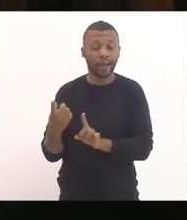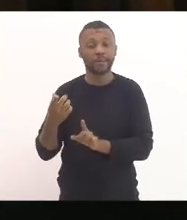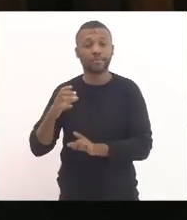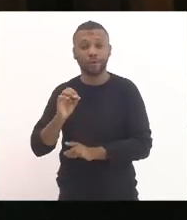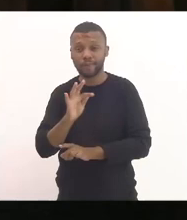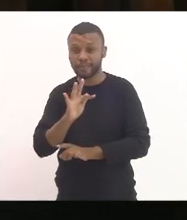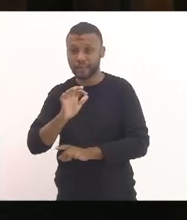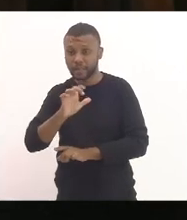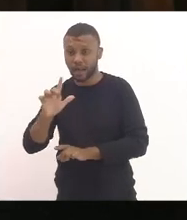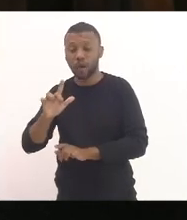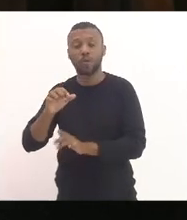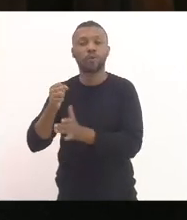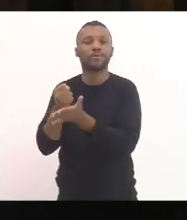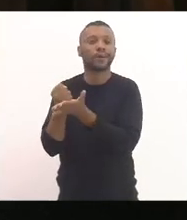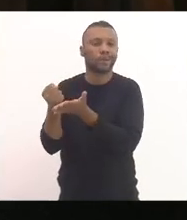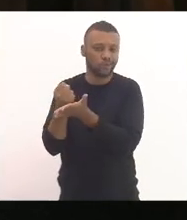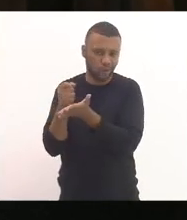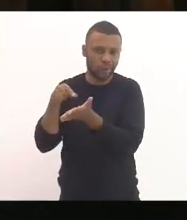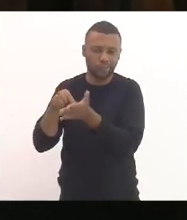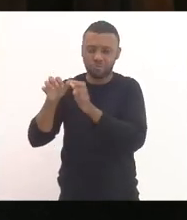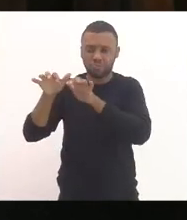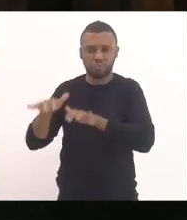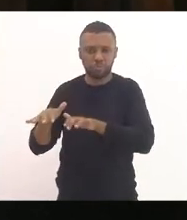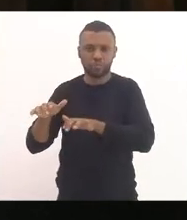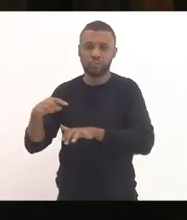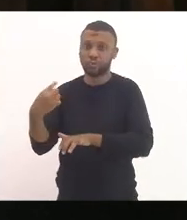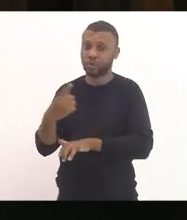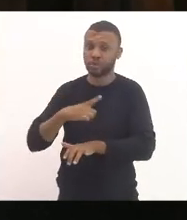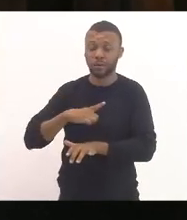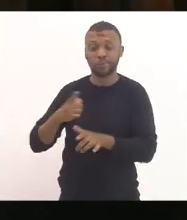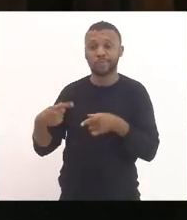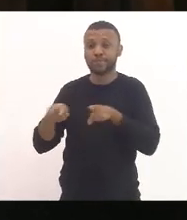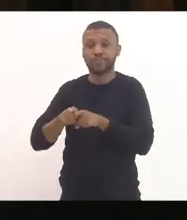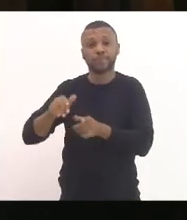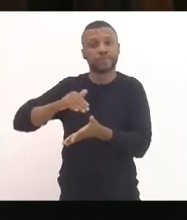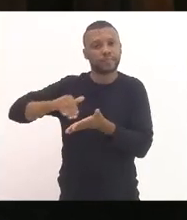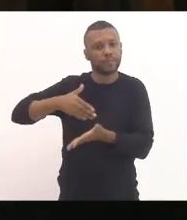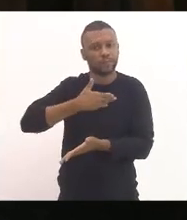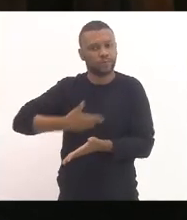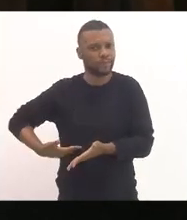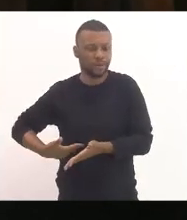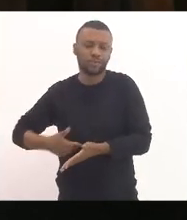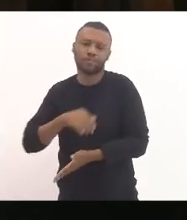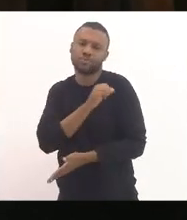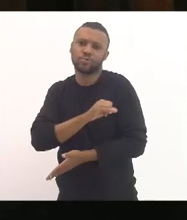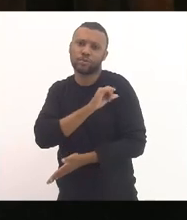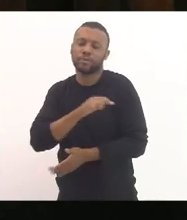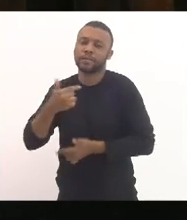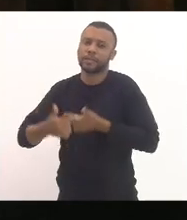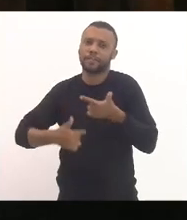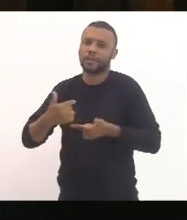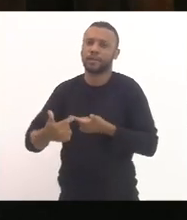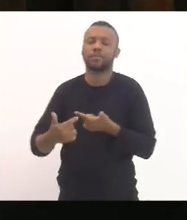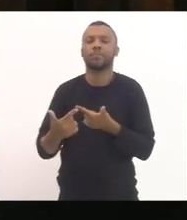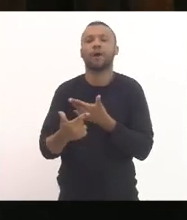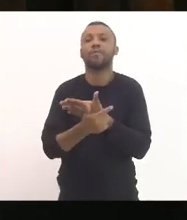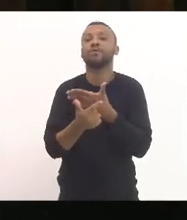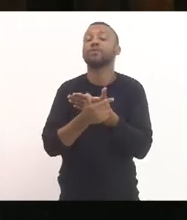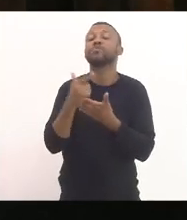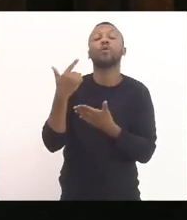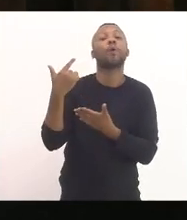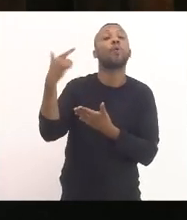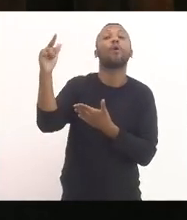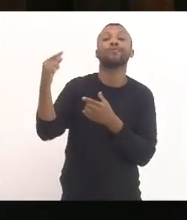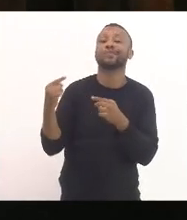somos digno de reconhecimento por parte da Secretaria do Governo do Estado pois trabalhamos exercendo função de outro cargo e